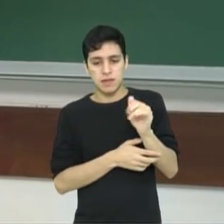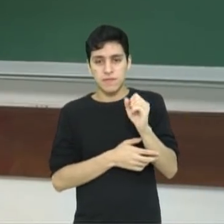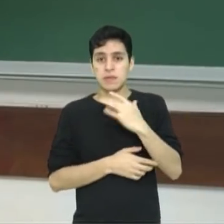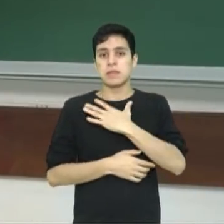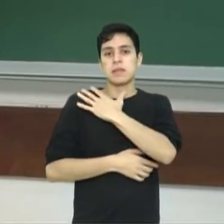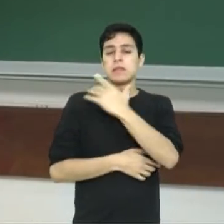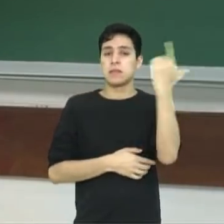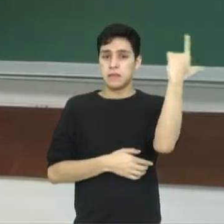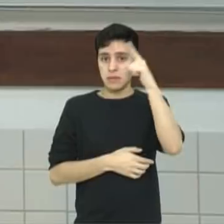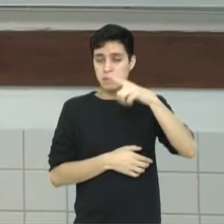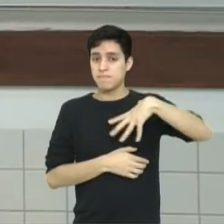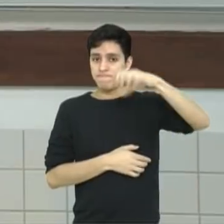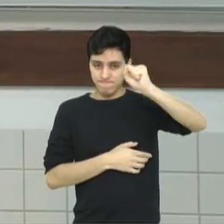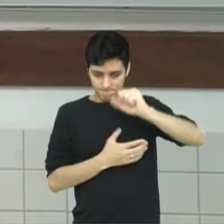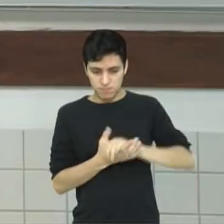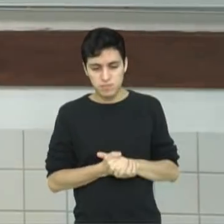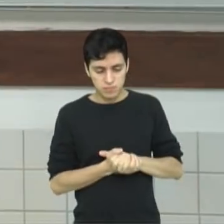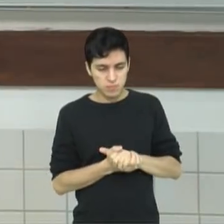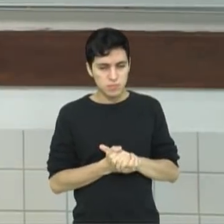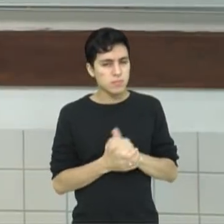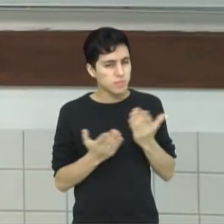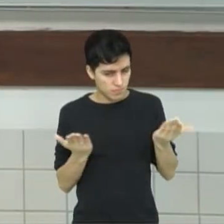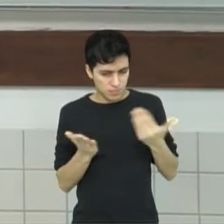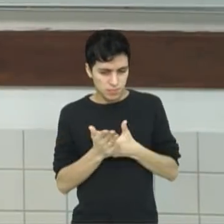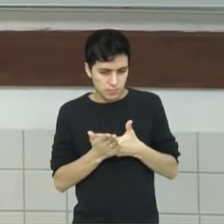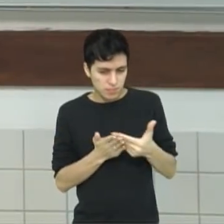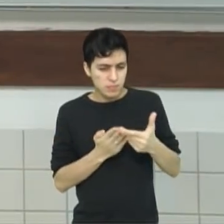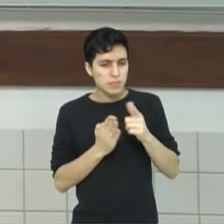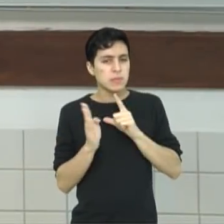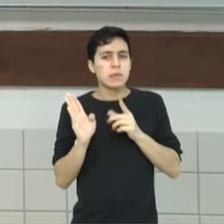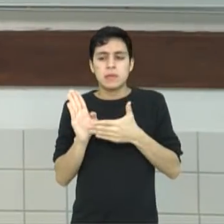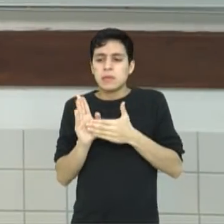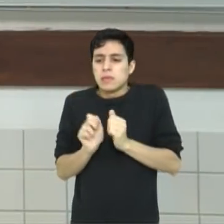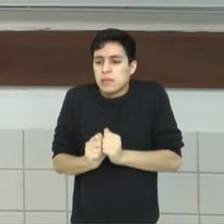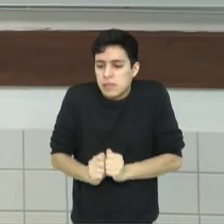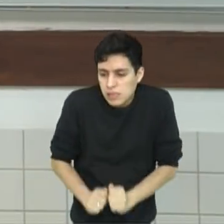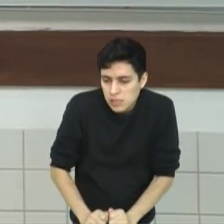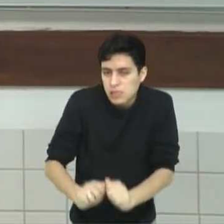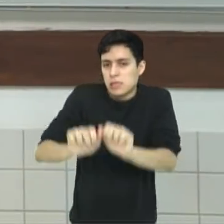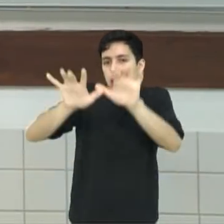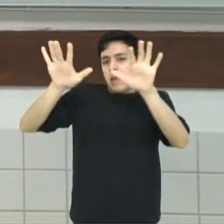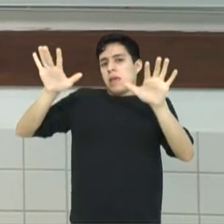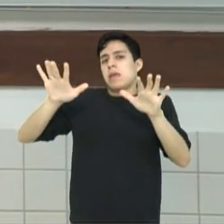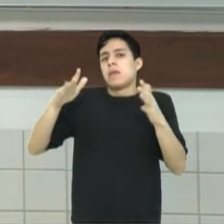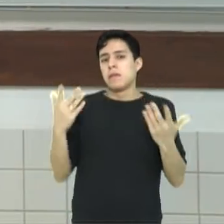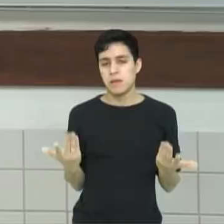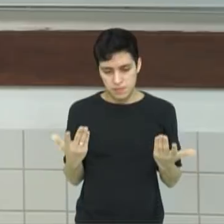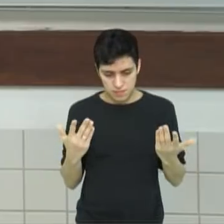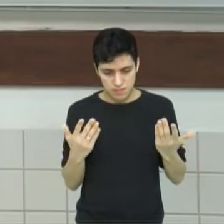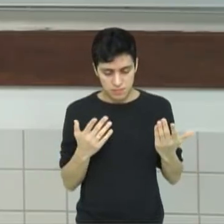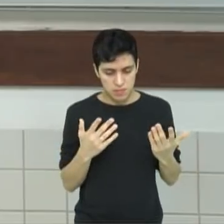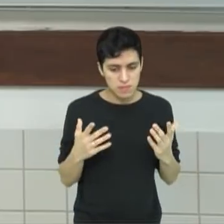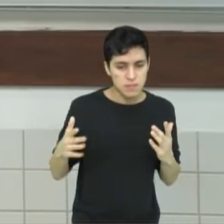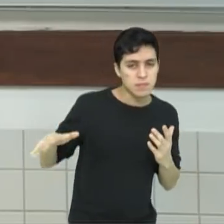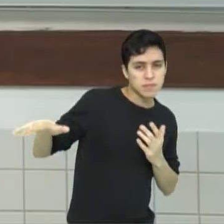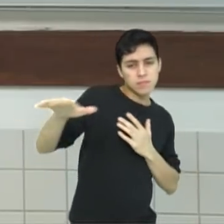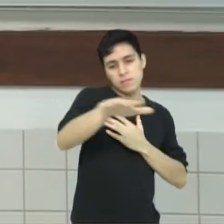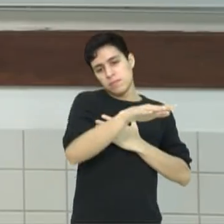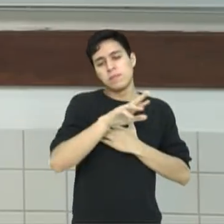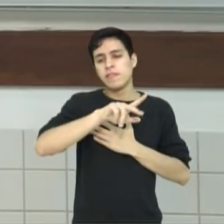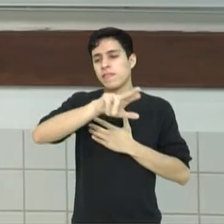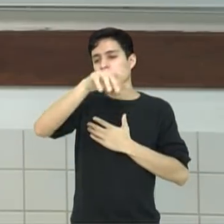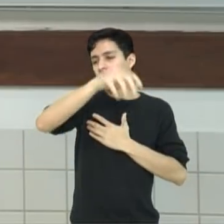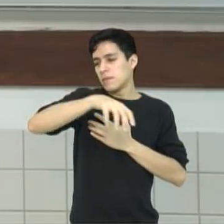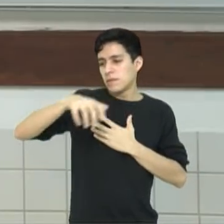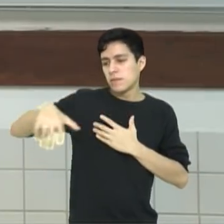expansões. Sob a liderança dos Omíadas, é um dos califas que vão criar uma dinastia, os